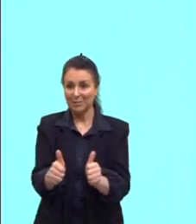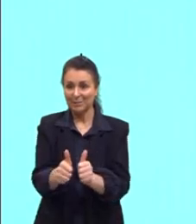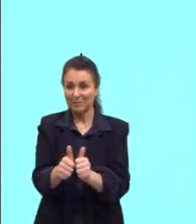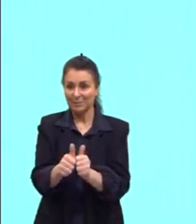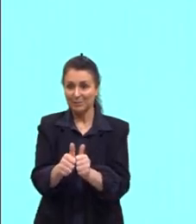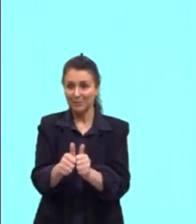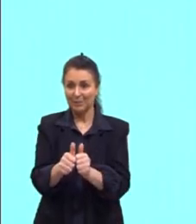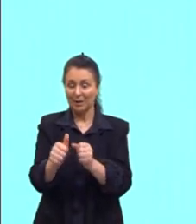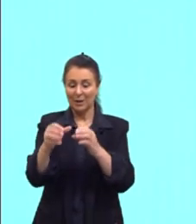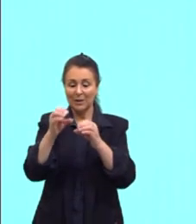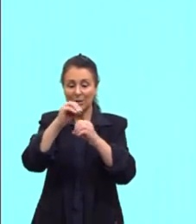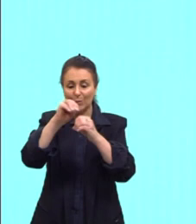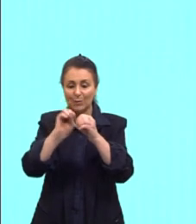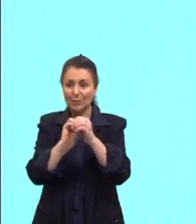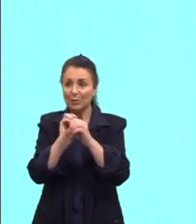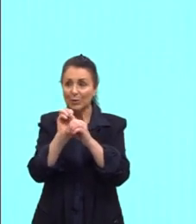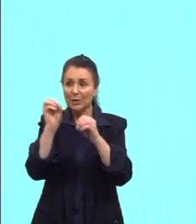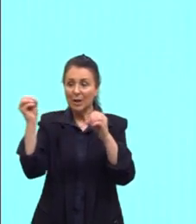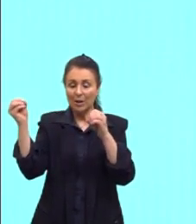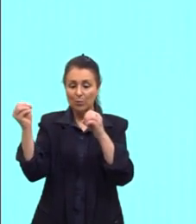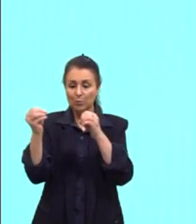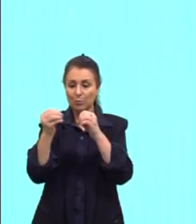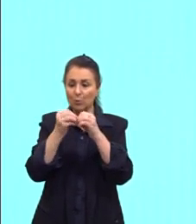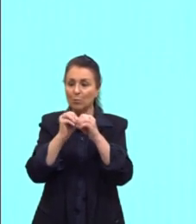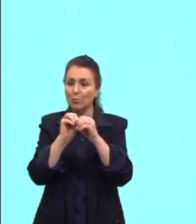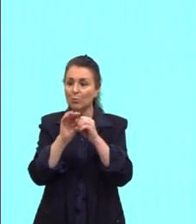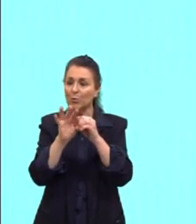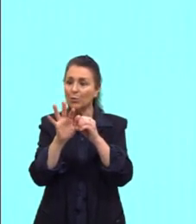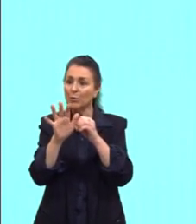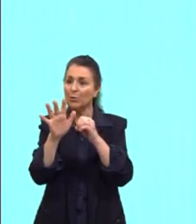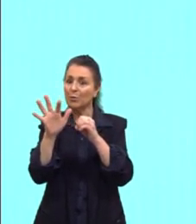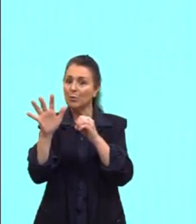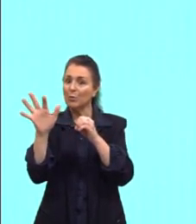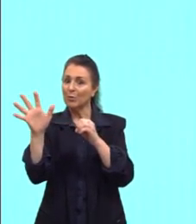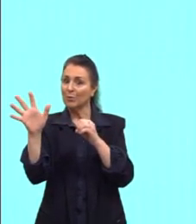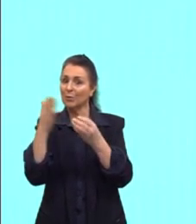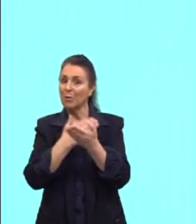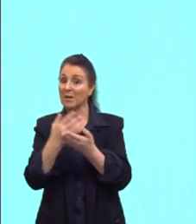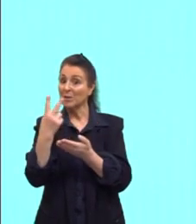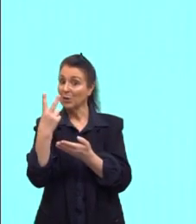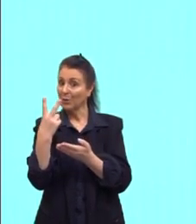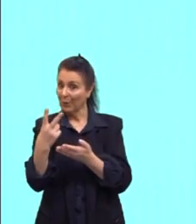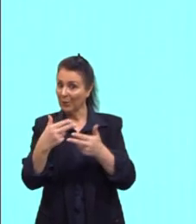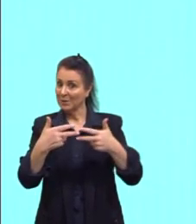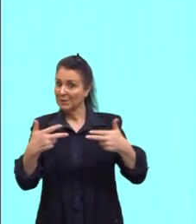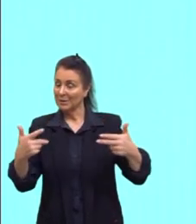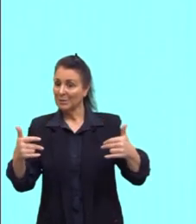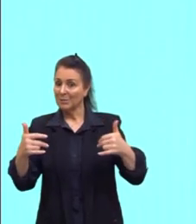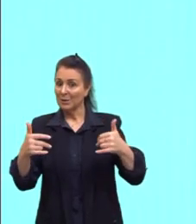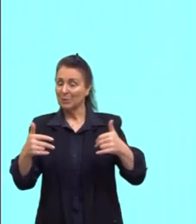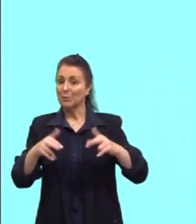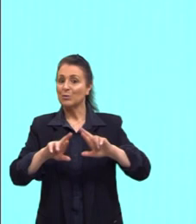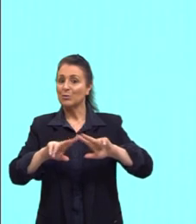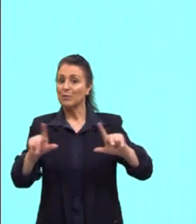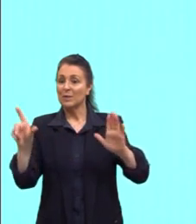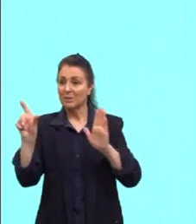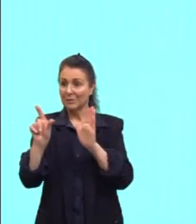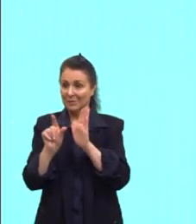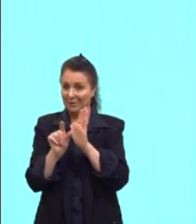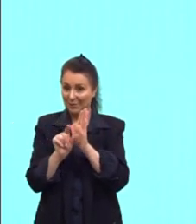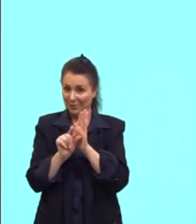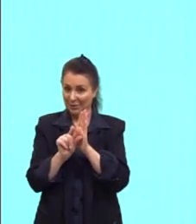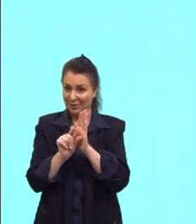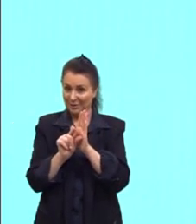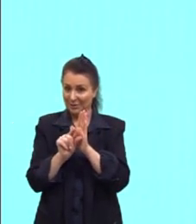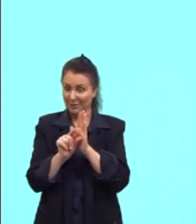com os nêutrons desce bombardeamento ele vai formar dois elementos diferentes e menores